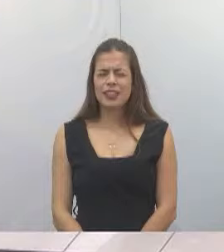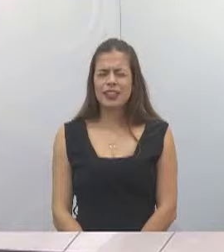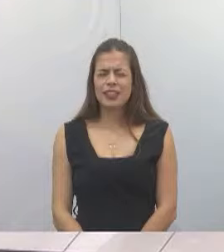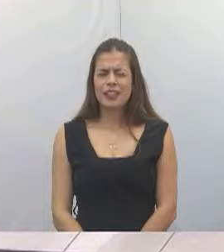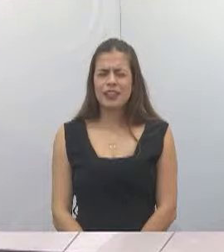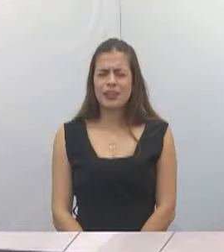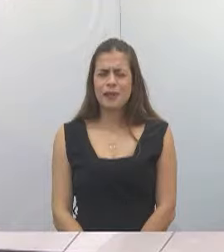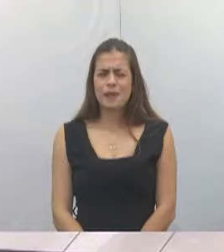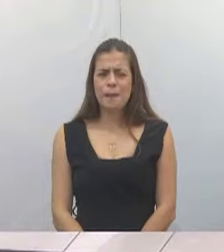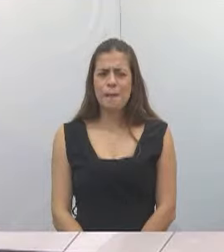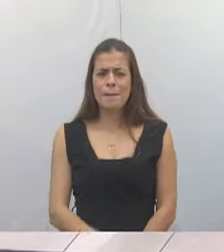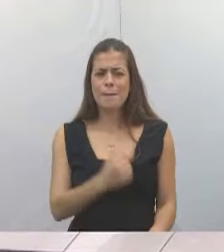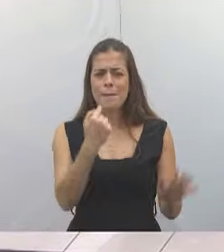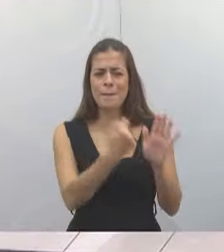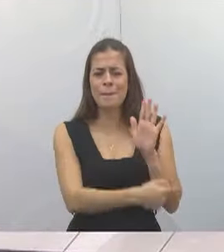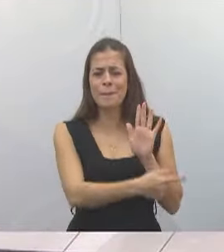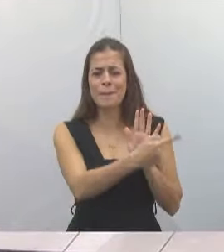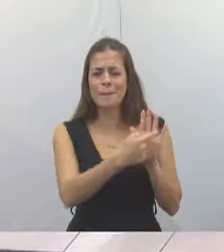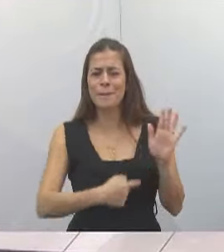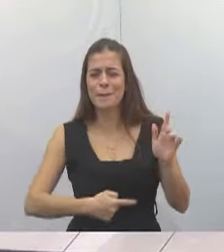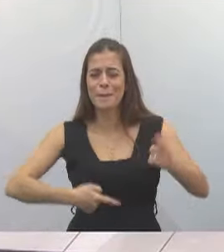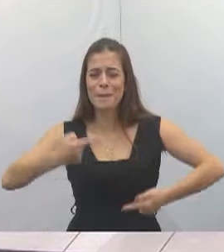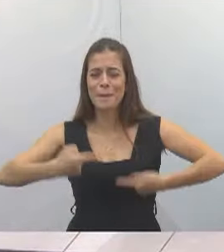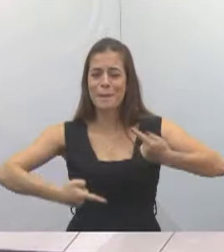O veto continua em discussão.